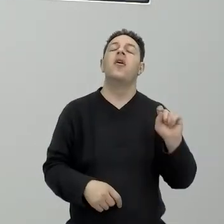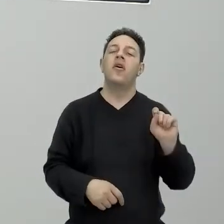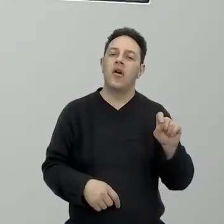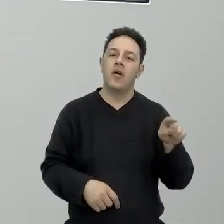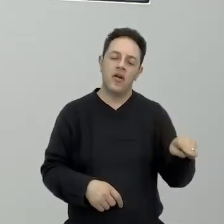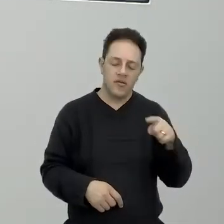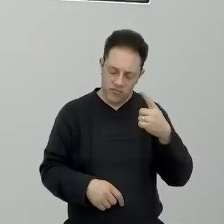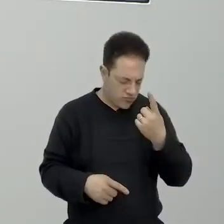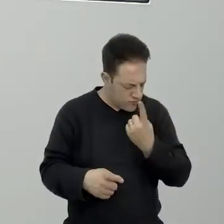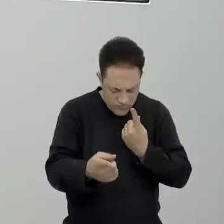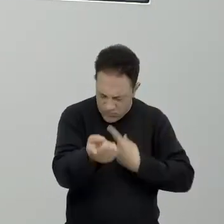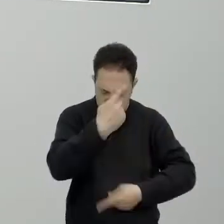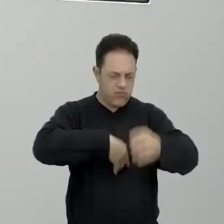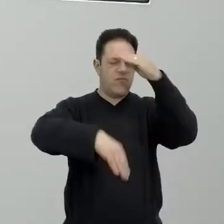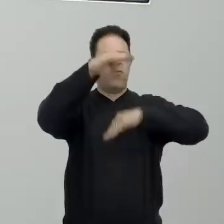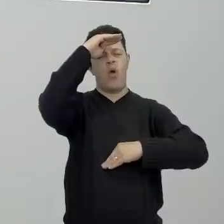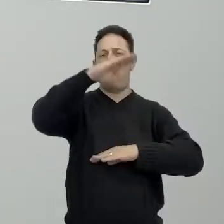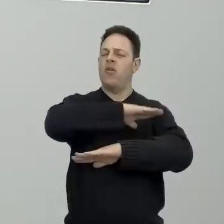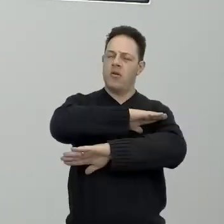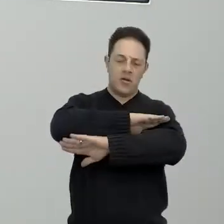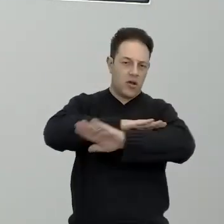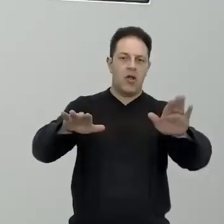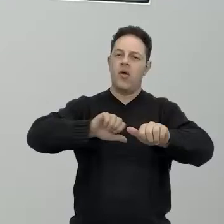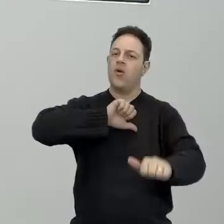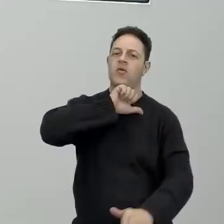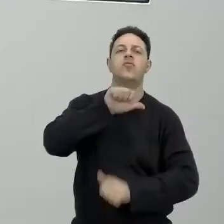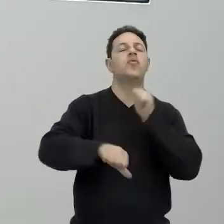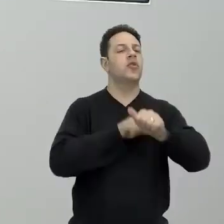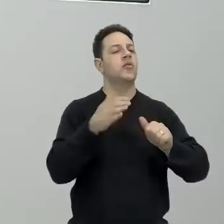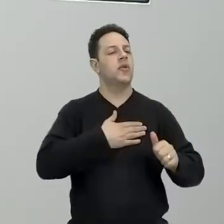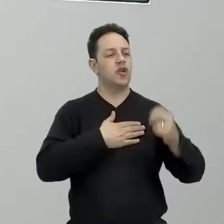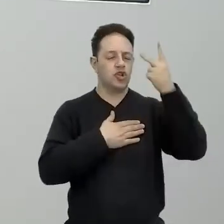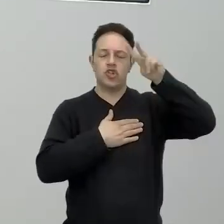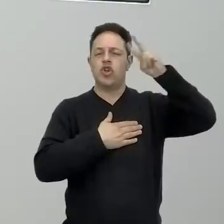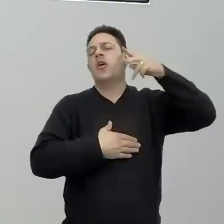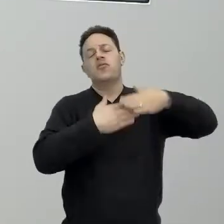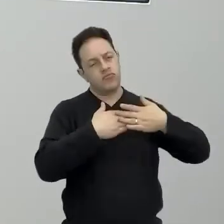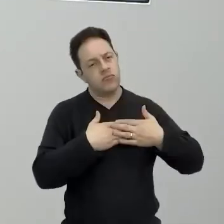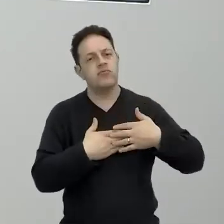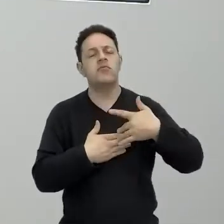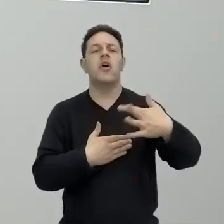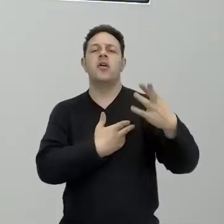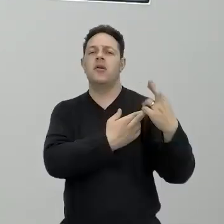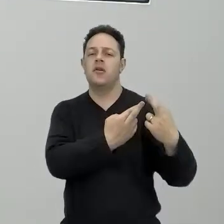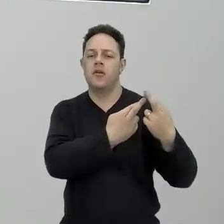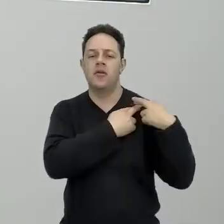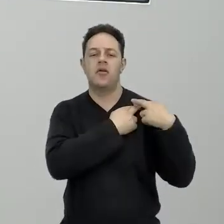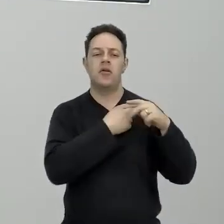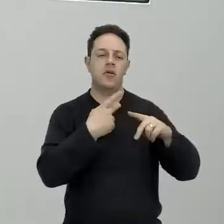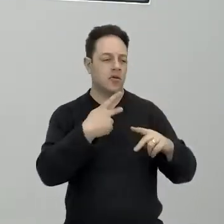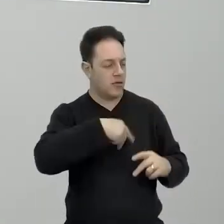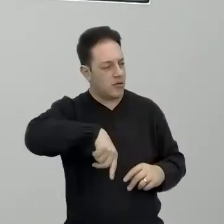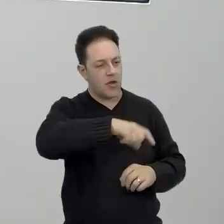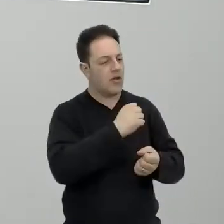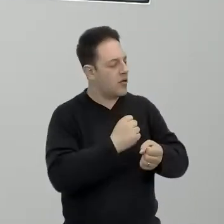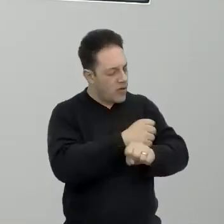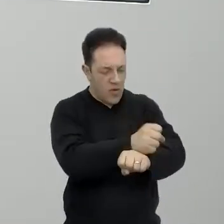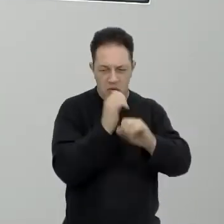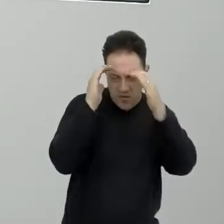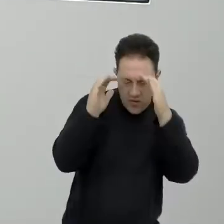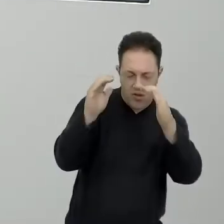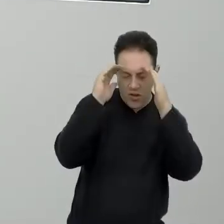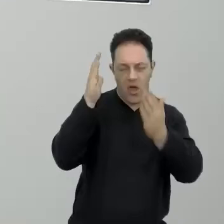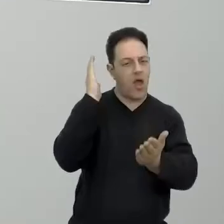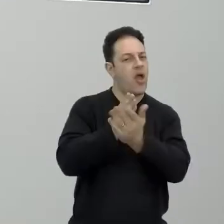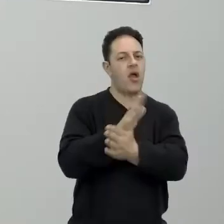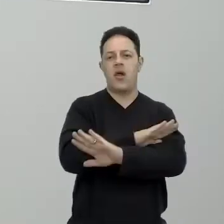se emancipar e de, enfim, de mudar a história, enfim, de mudar a significação da vida realmente,